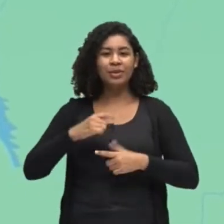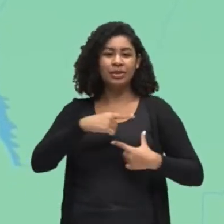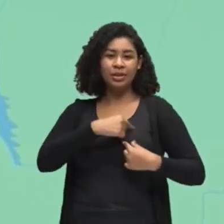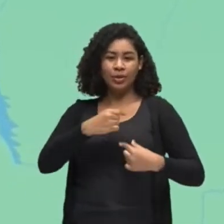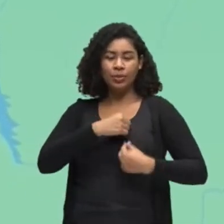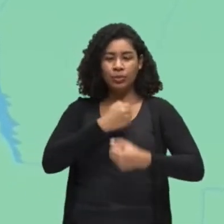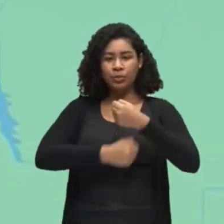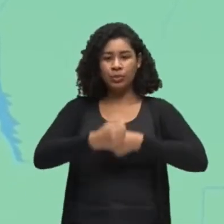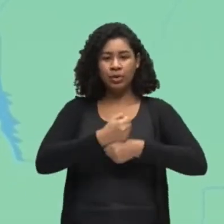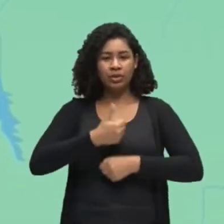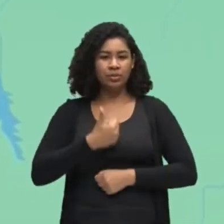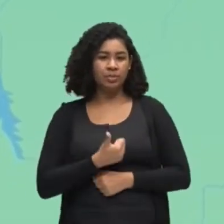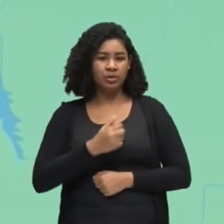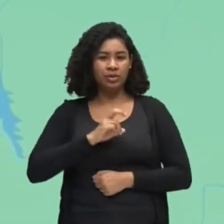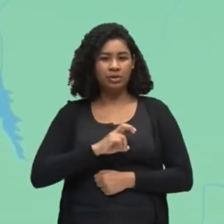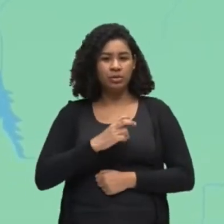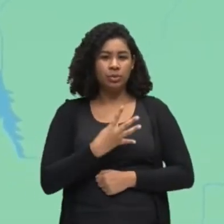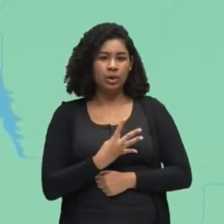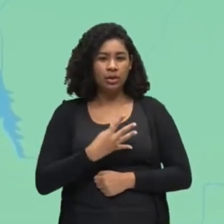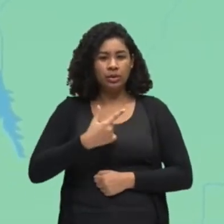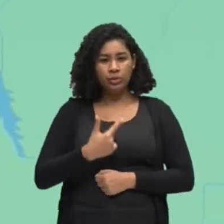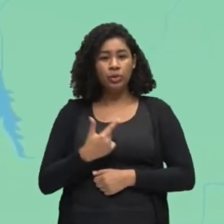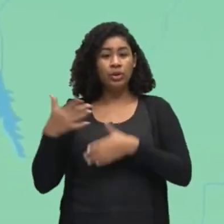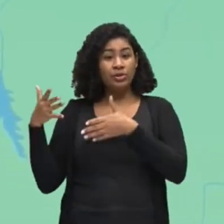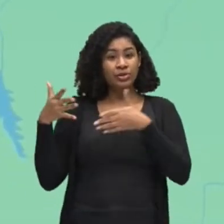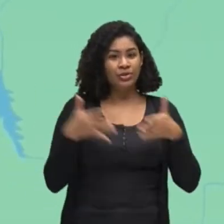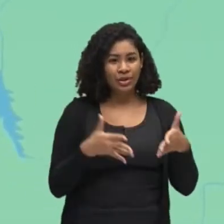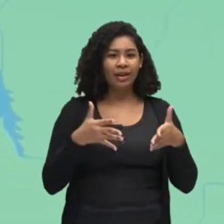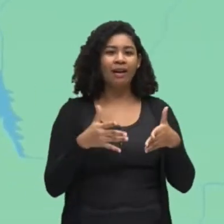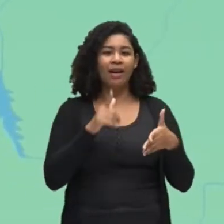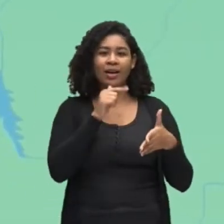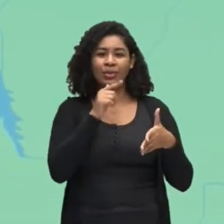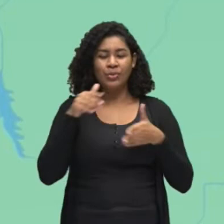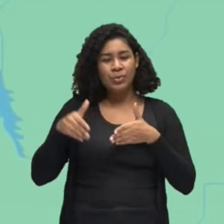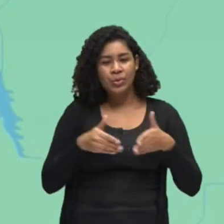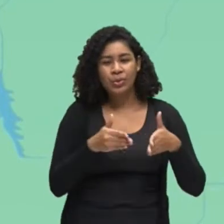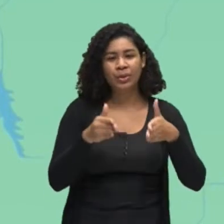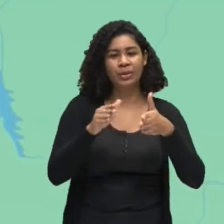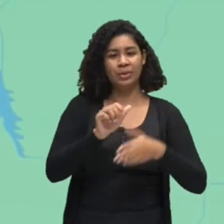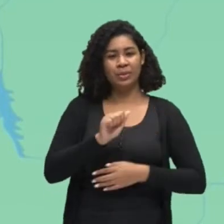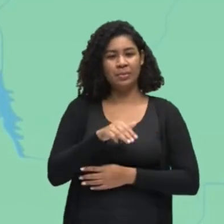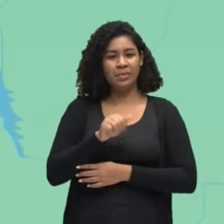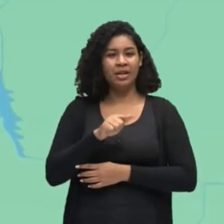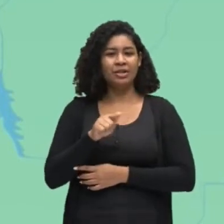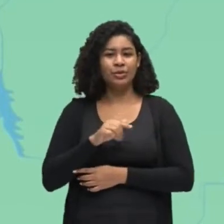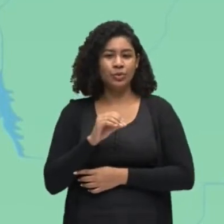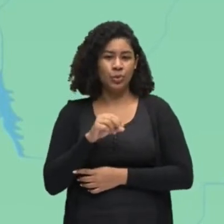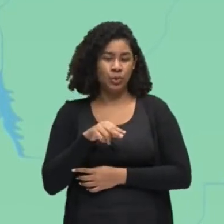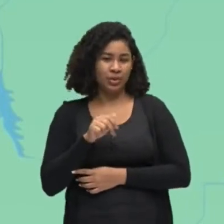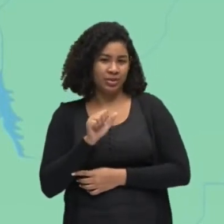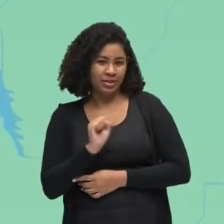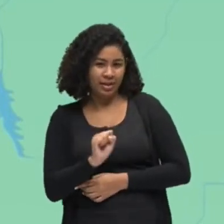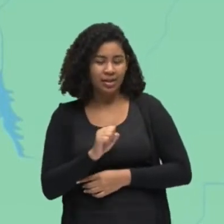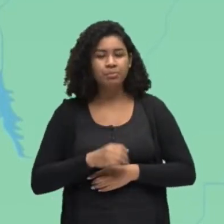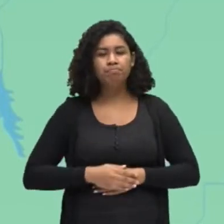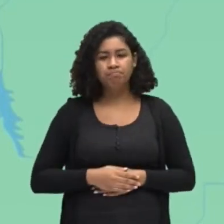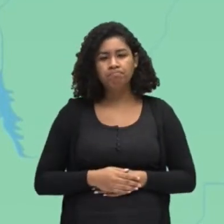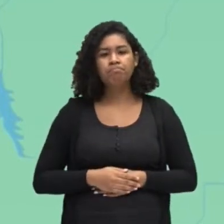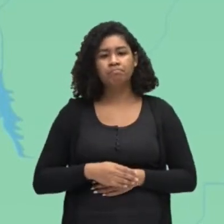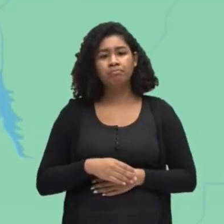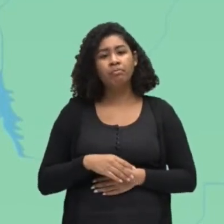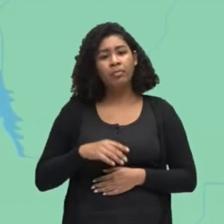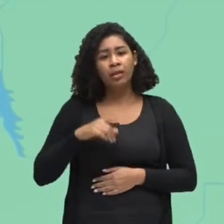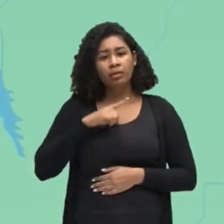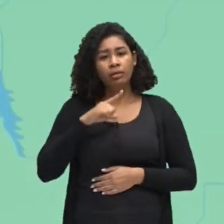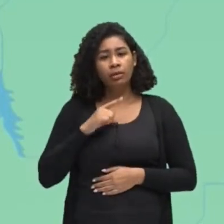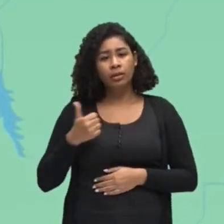1542, chegaram ao enorme delta do rio Amazonas. Apesar dos constantes ataques indígenas, somente 12 homens haviam